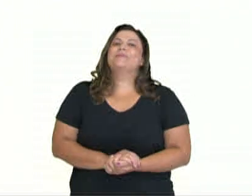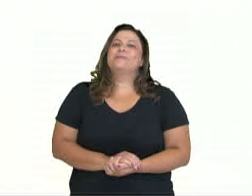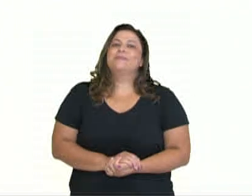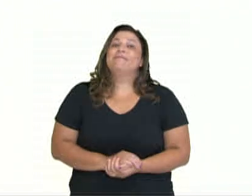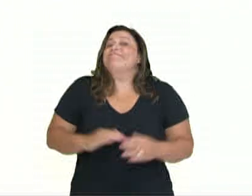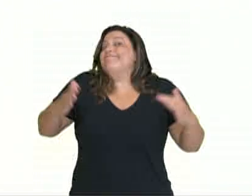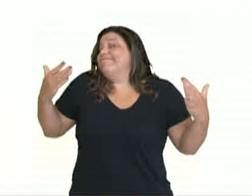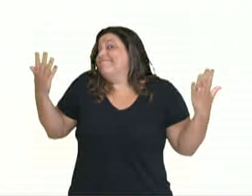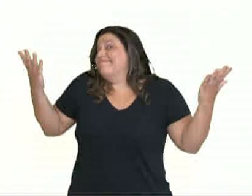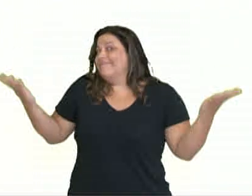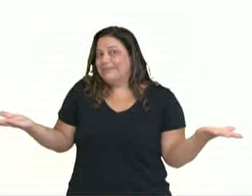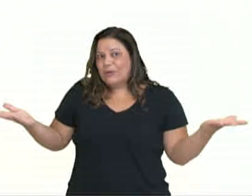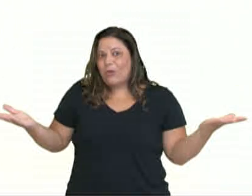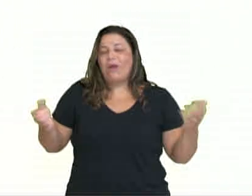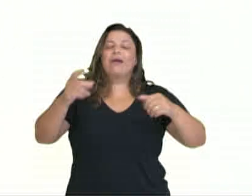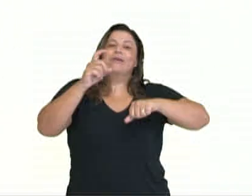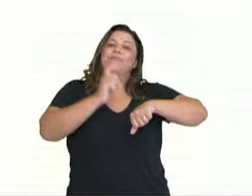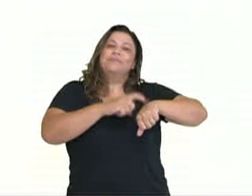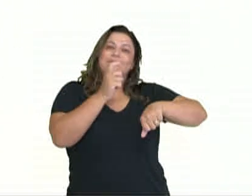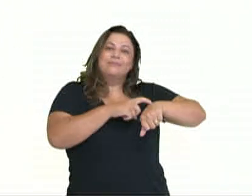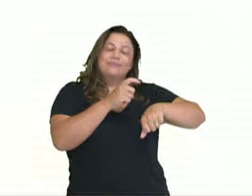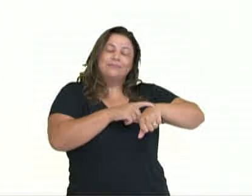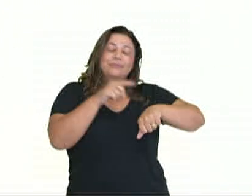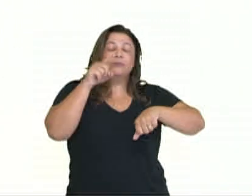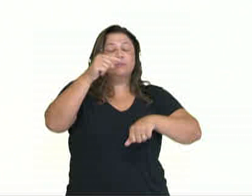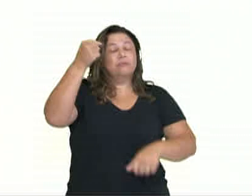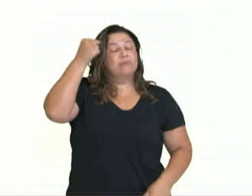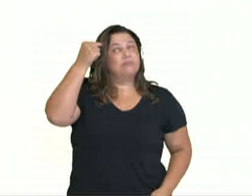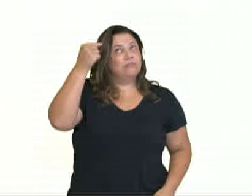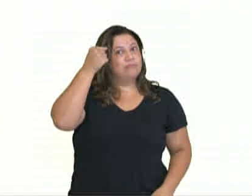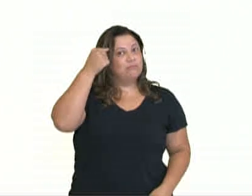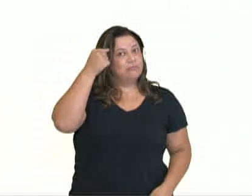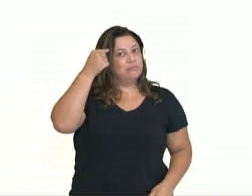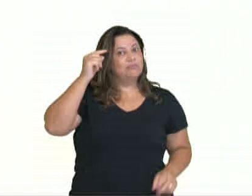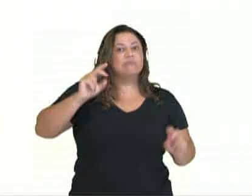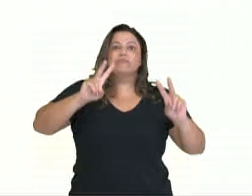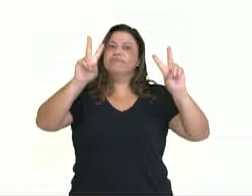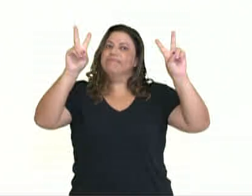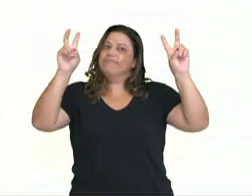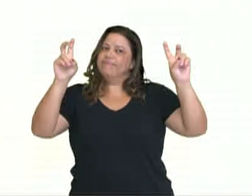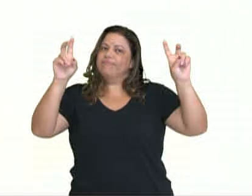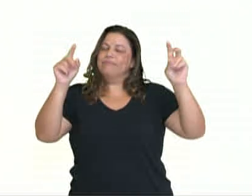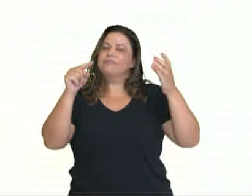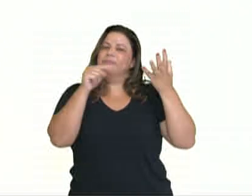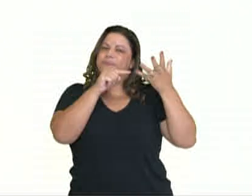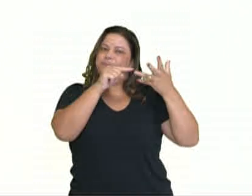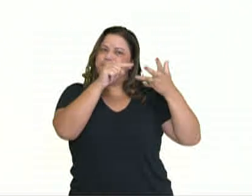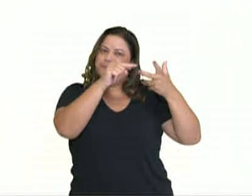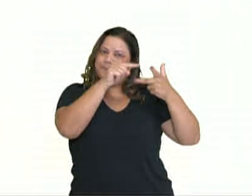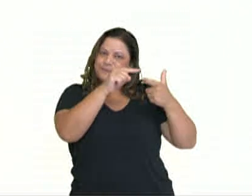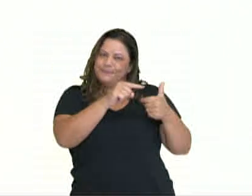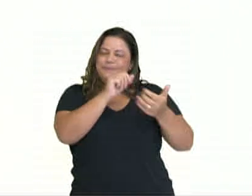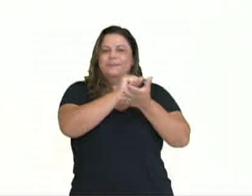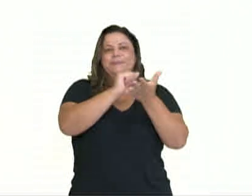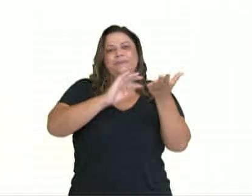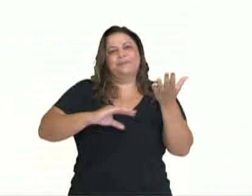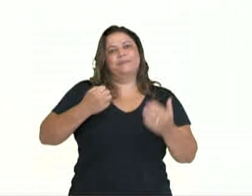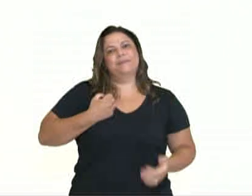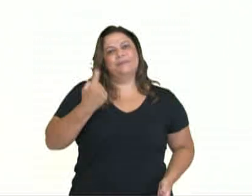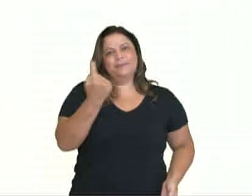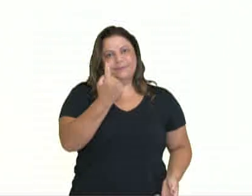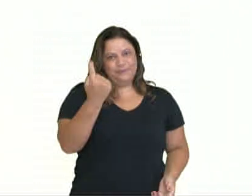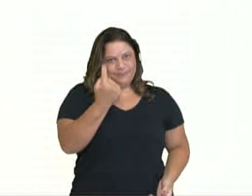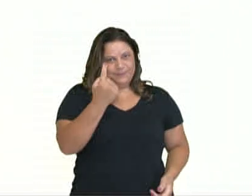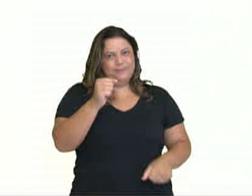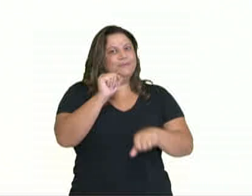E agora eu vou dar um tempinho para vocês pensarem sobre essas questões colocadas aqui na atividade 1.